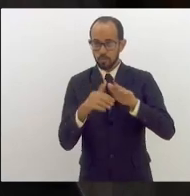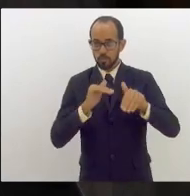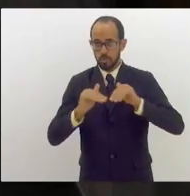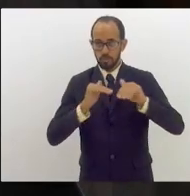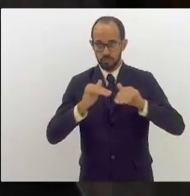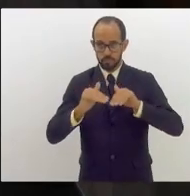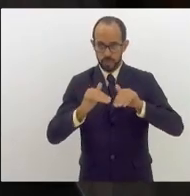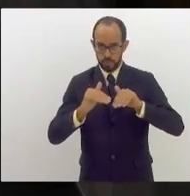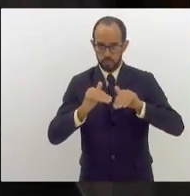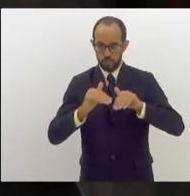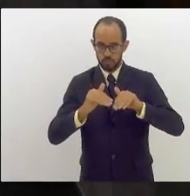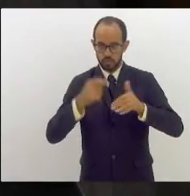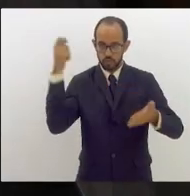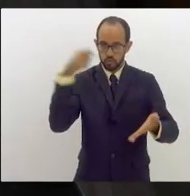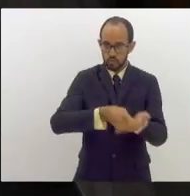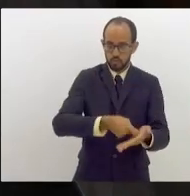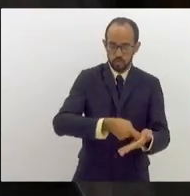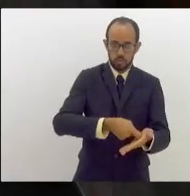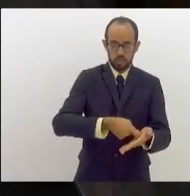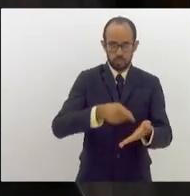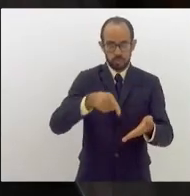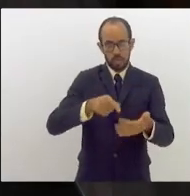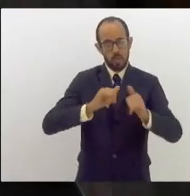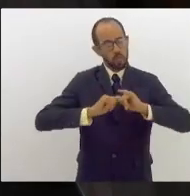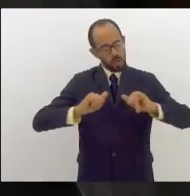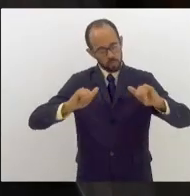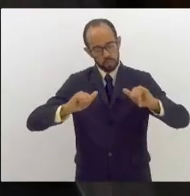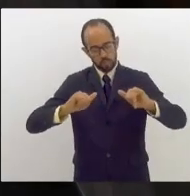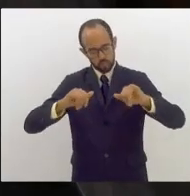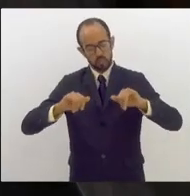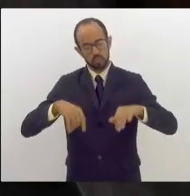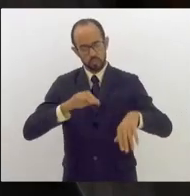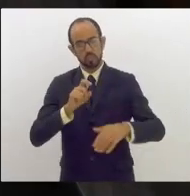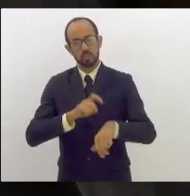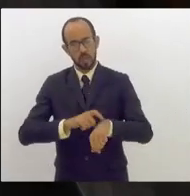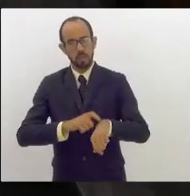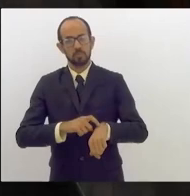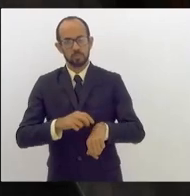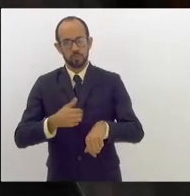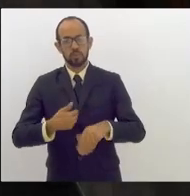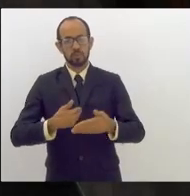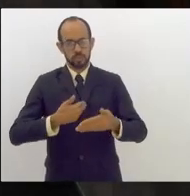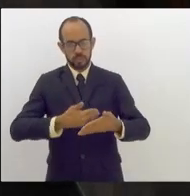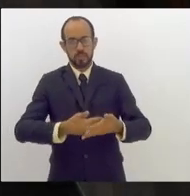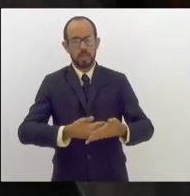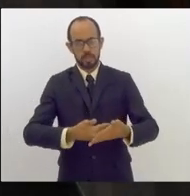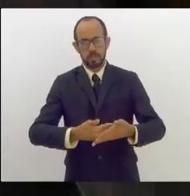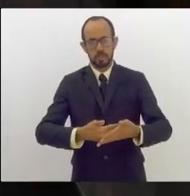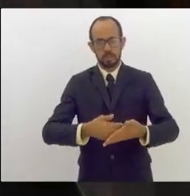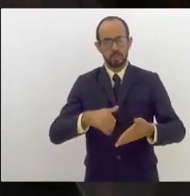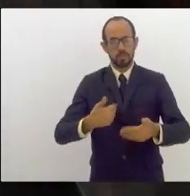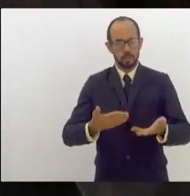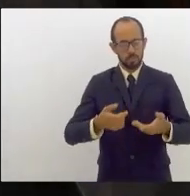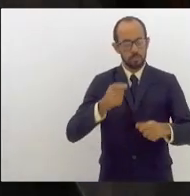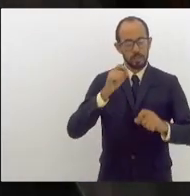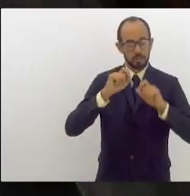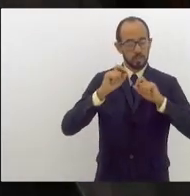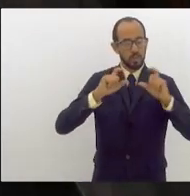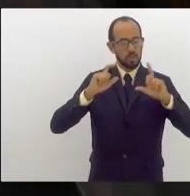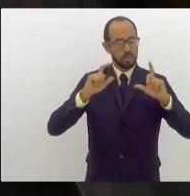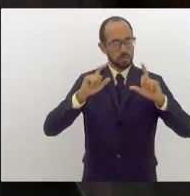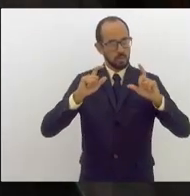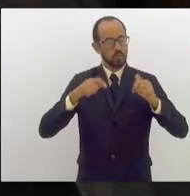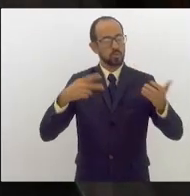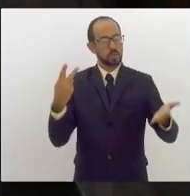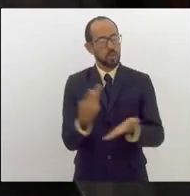é um prenúncio dos tempos que virão no futuro então fiquemos atentos ao que tá acontecendo no